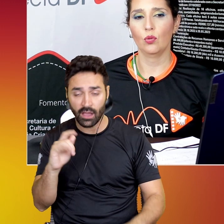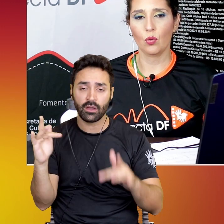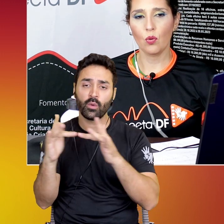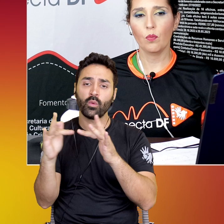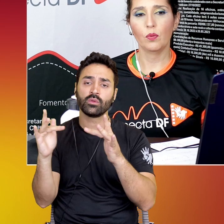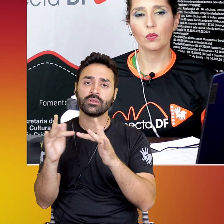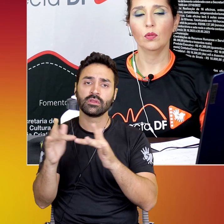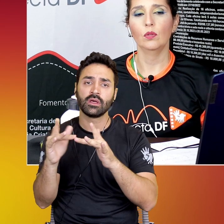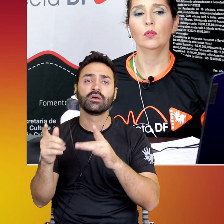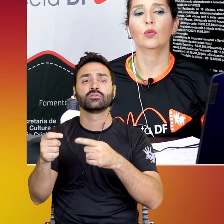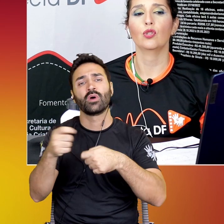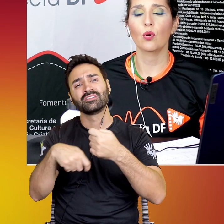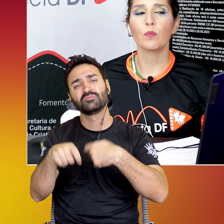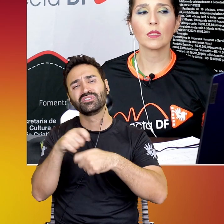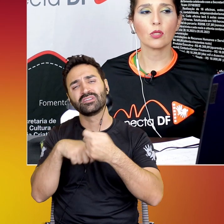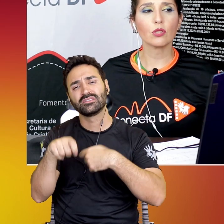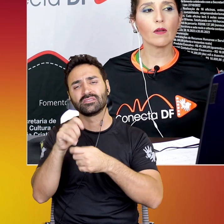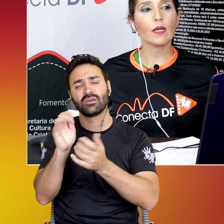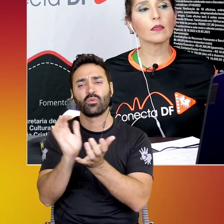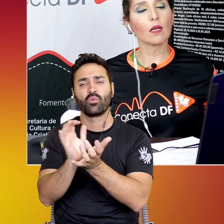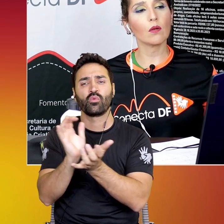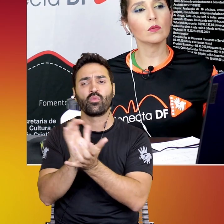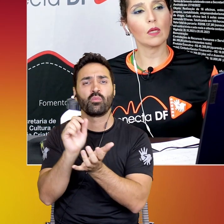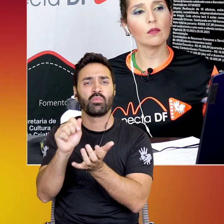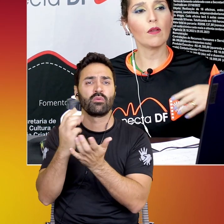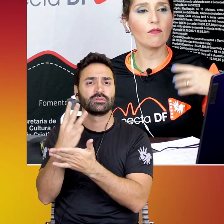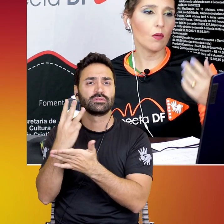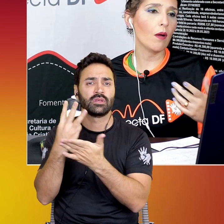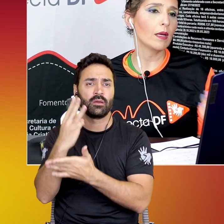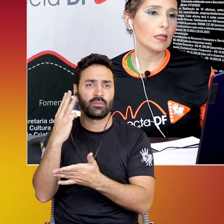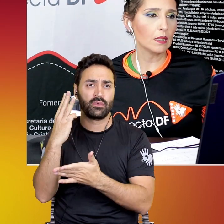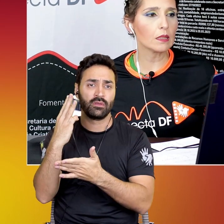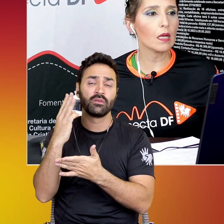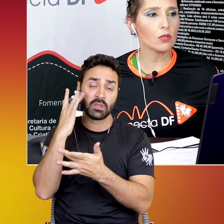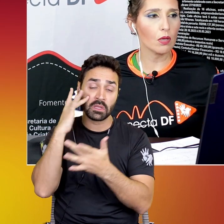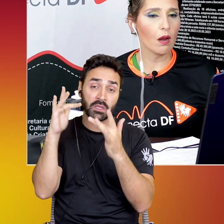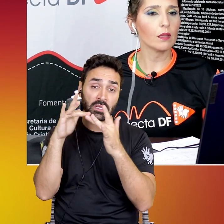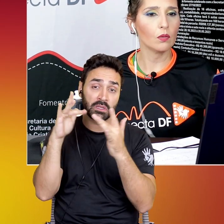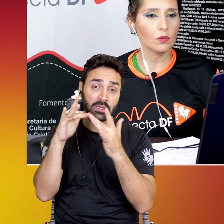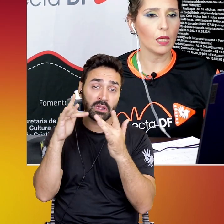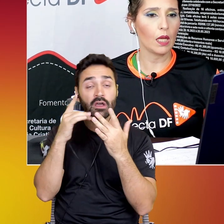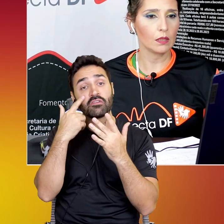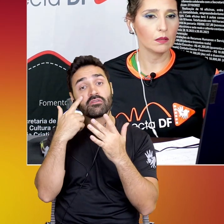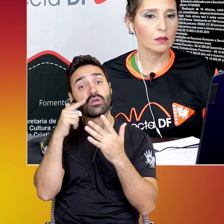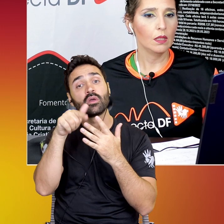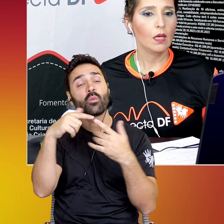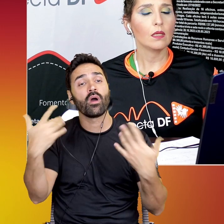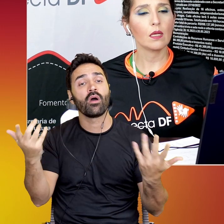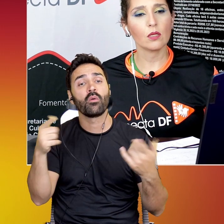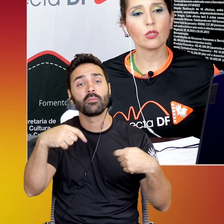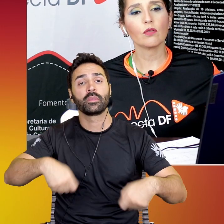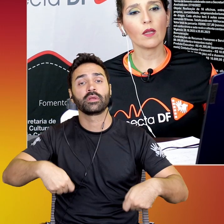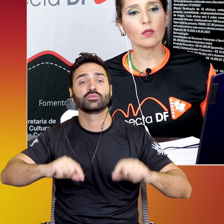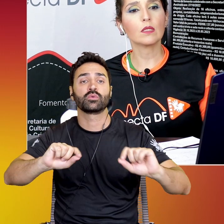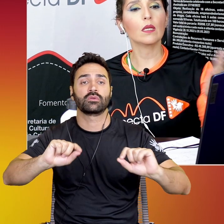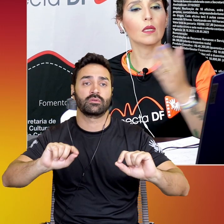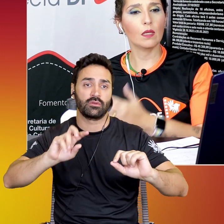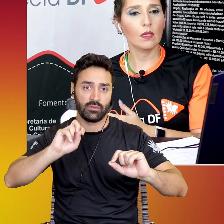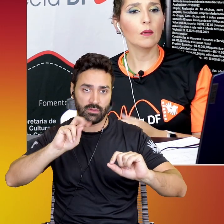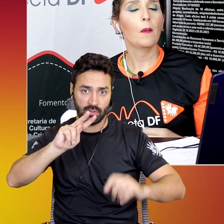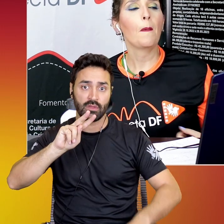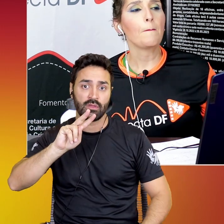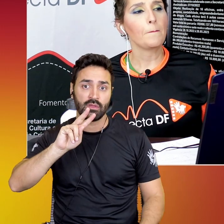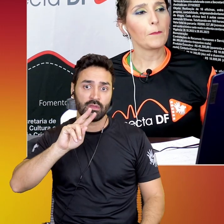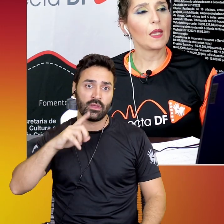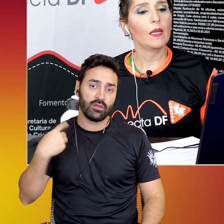administradores dos grupos, a gente vai entrar em contato e vai ver qual é a necessidade que cada um tem. E aí a gente vai